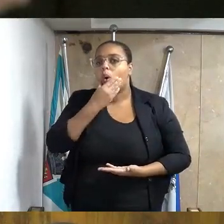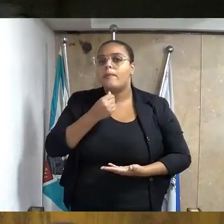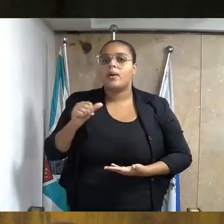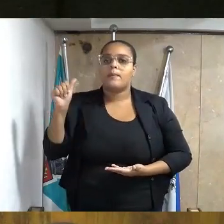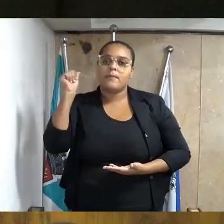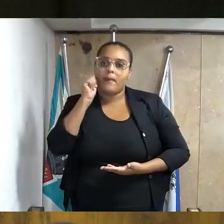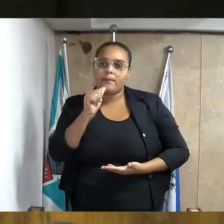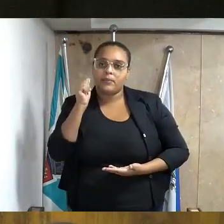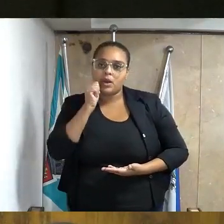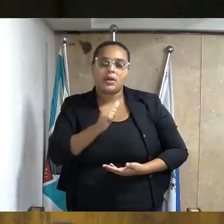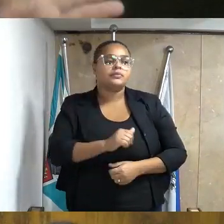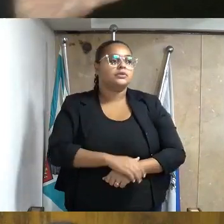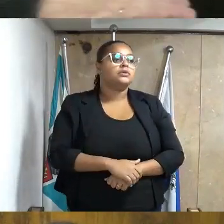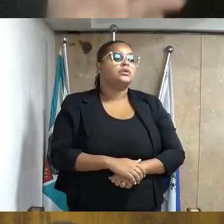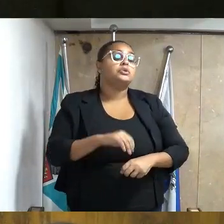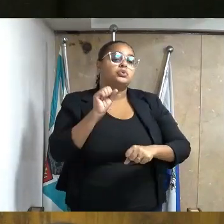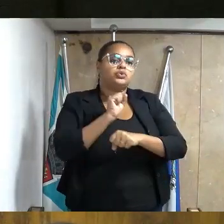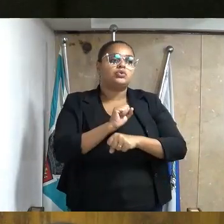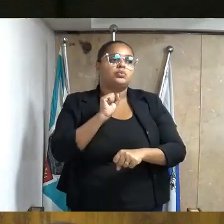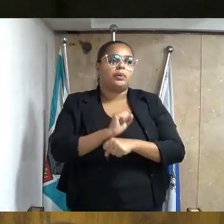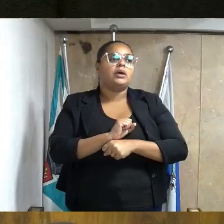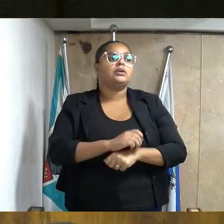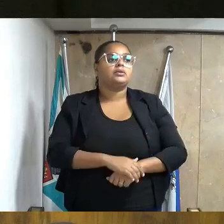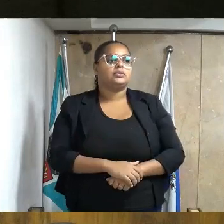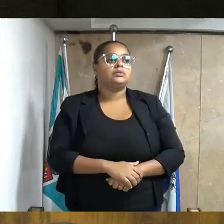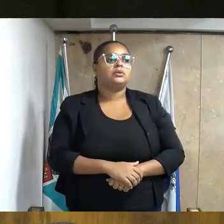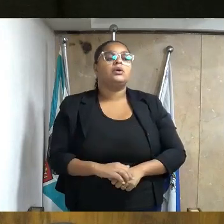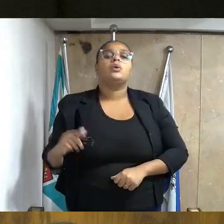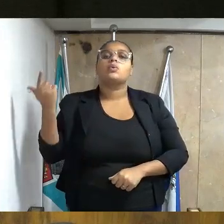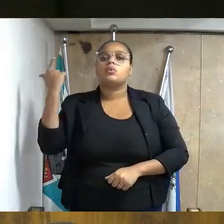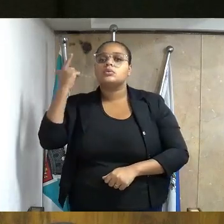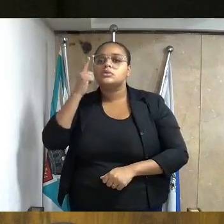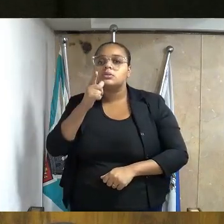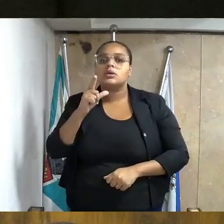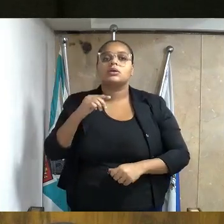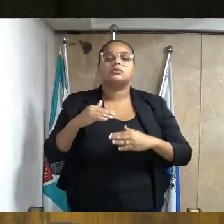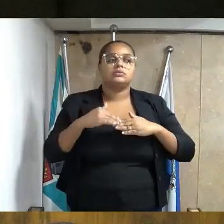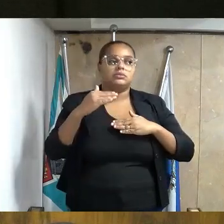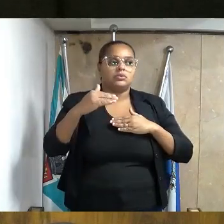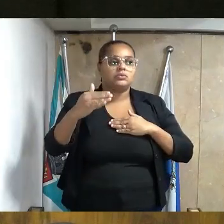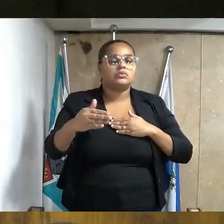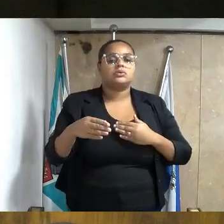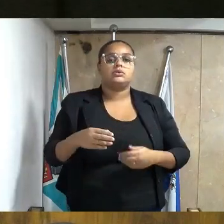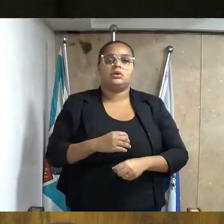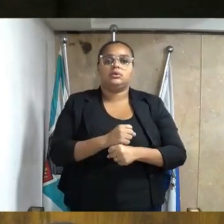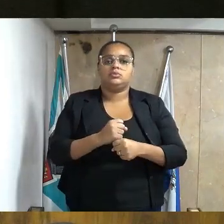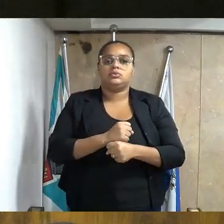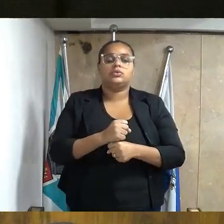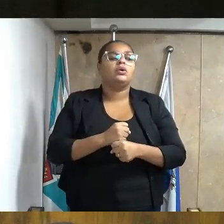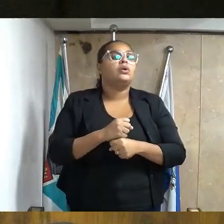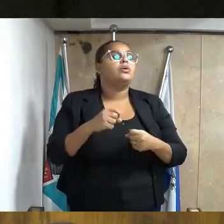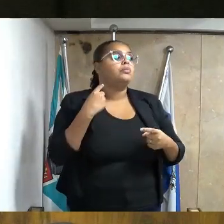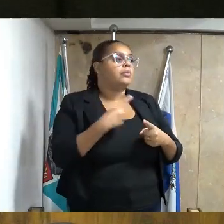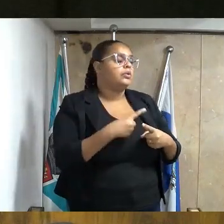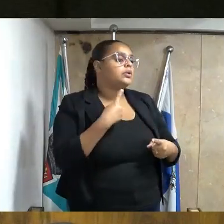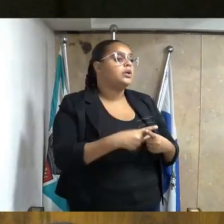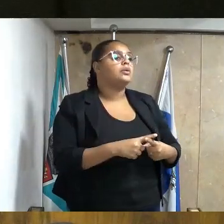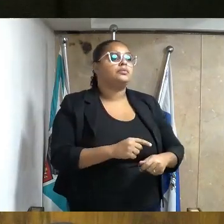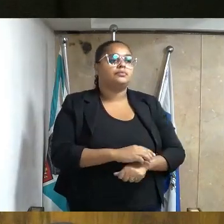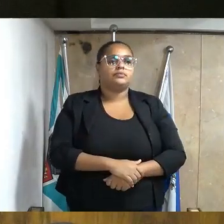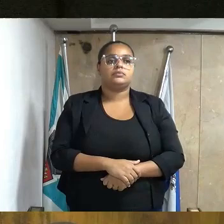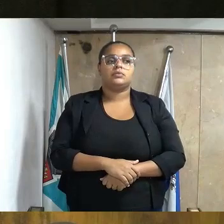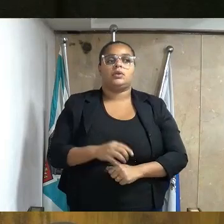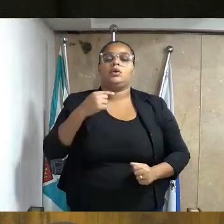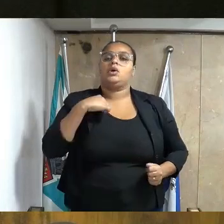mulher espera conseguir ao longo dos anos, né? Porque